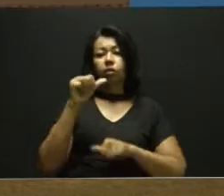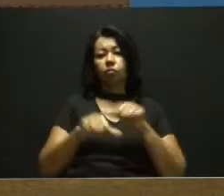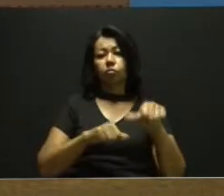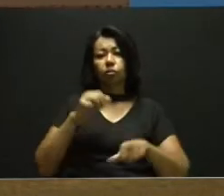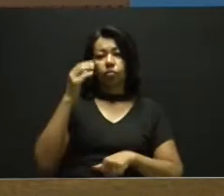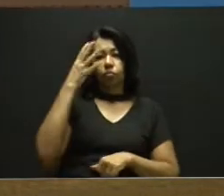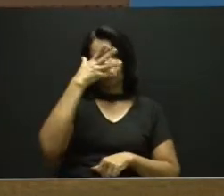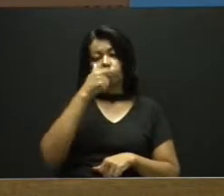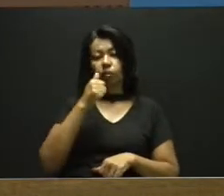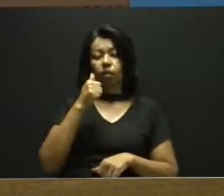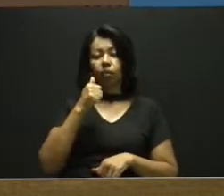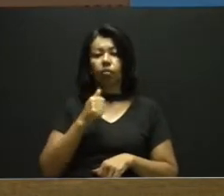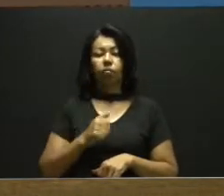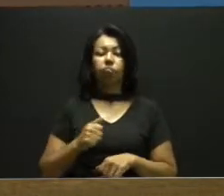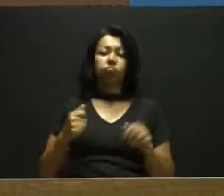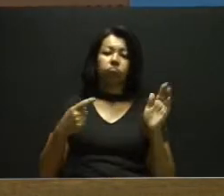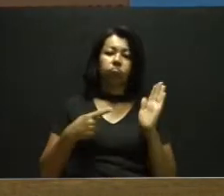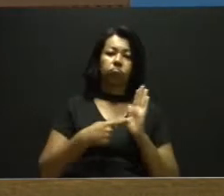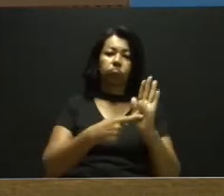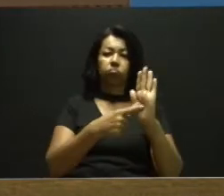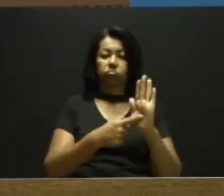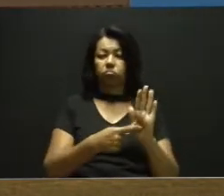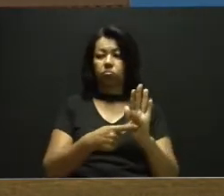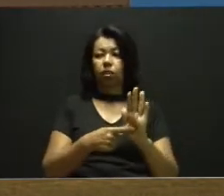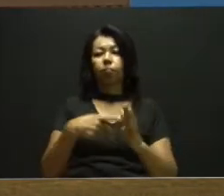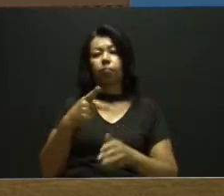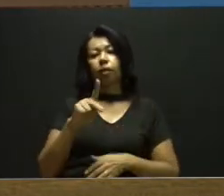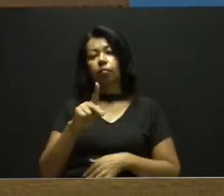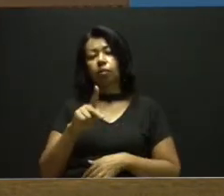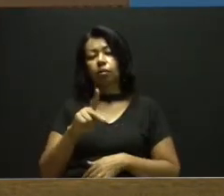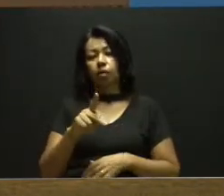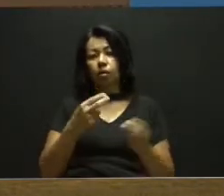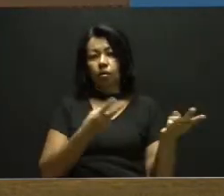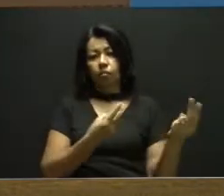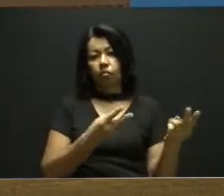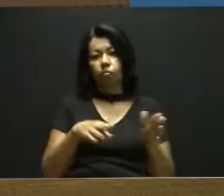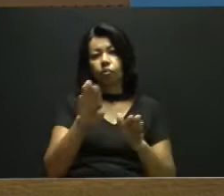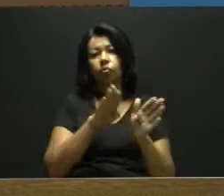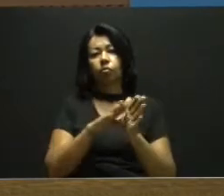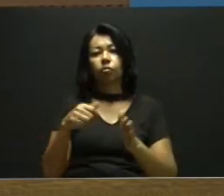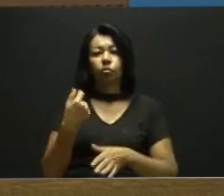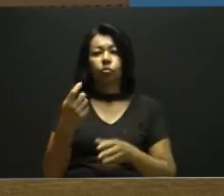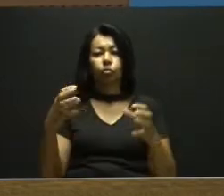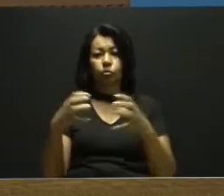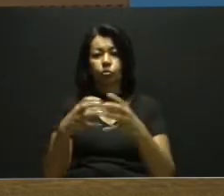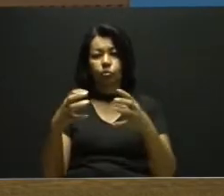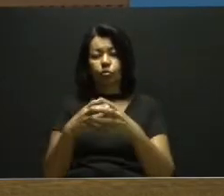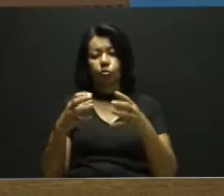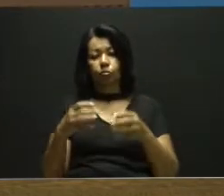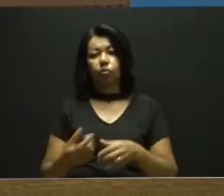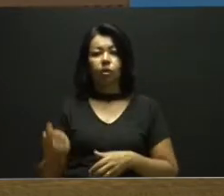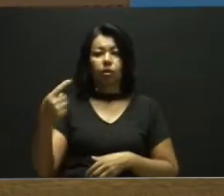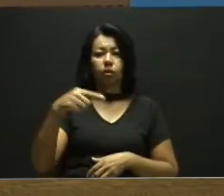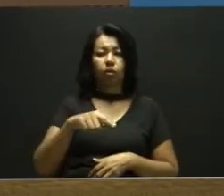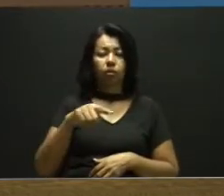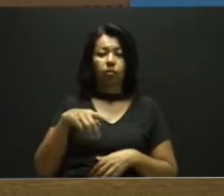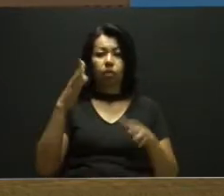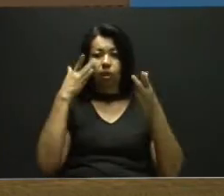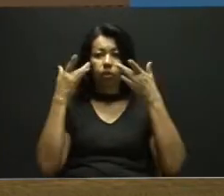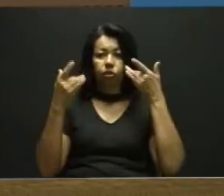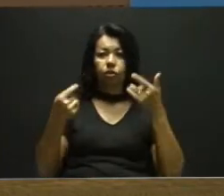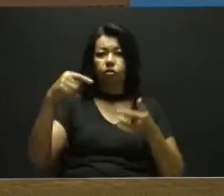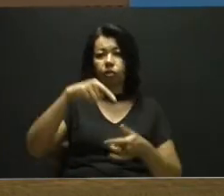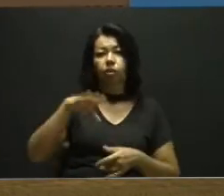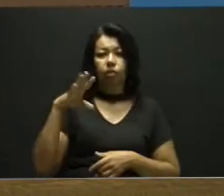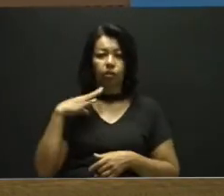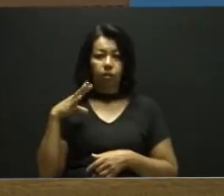referencial assim como todos os nossos grupos artísticos aqui da cidade também é